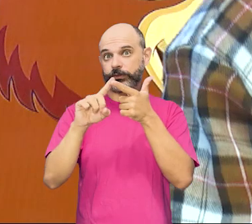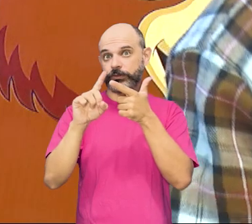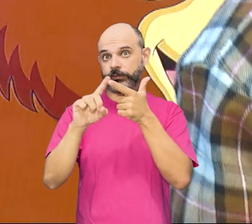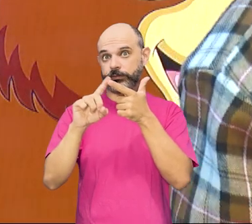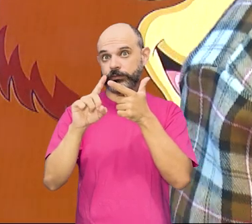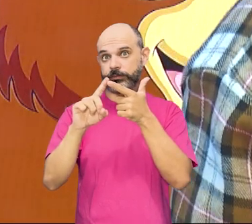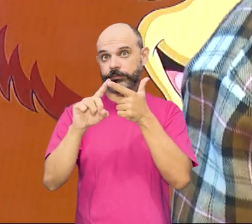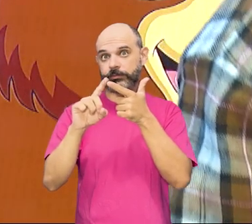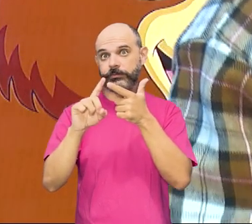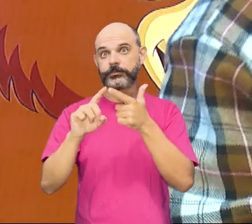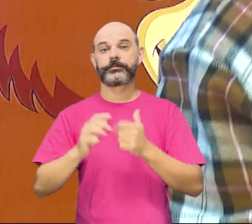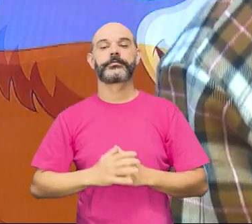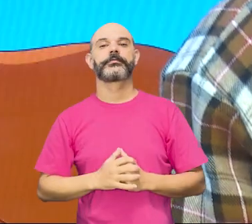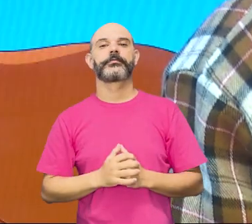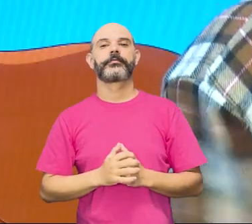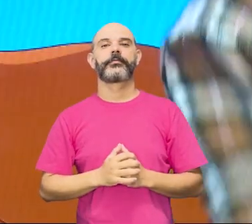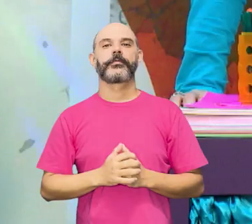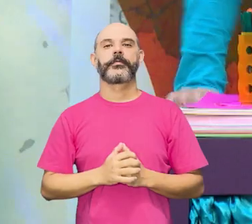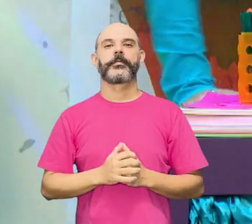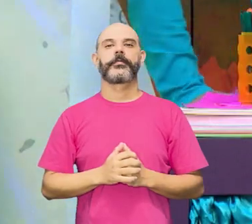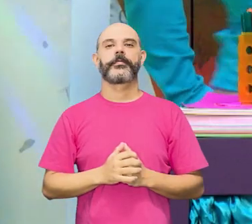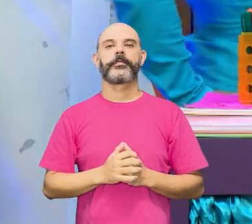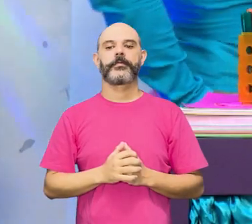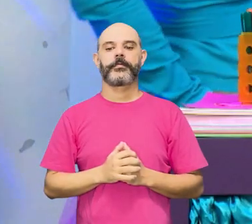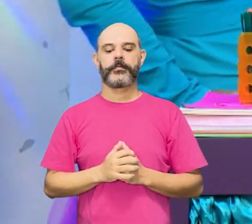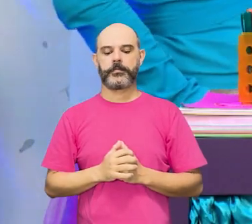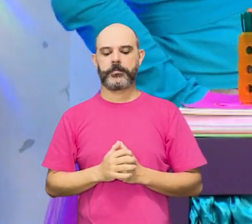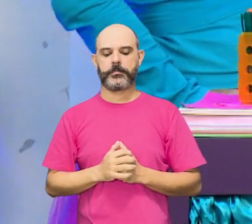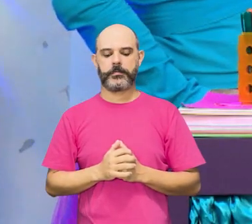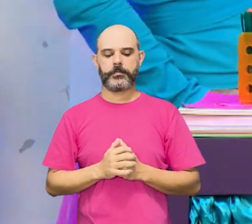E em segundo lugar, temos as...